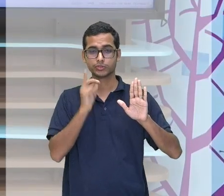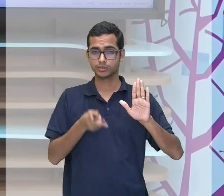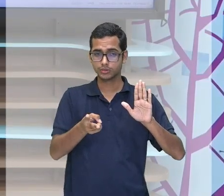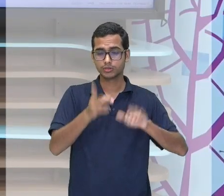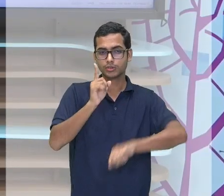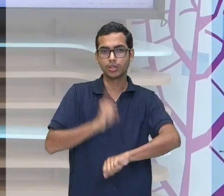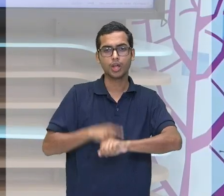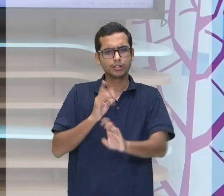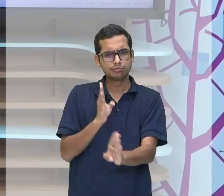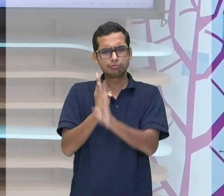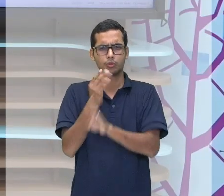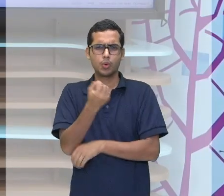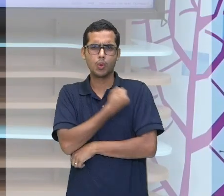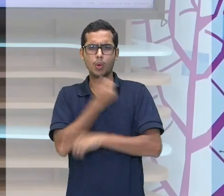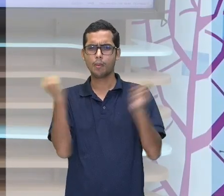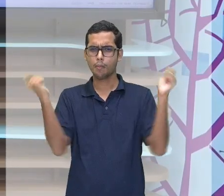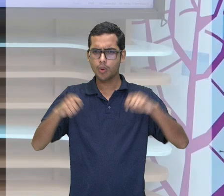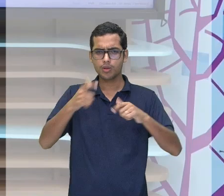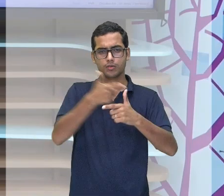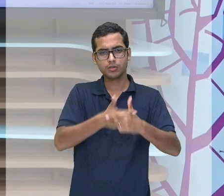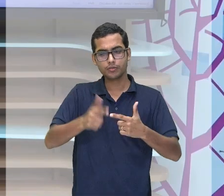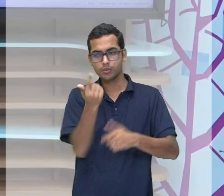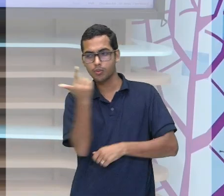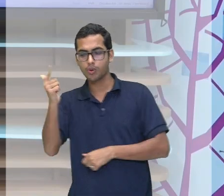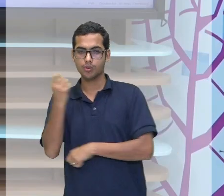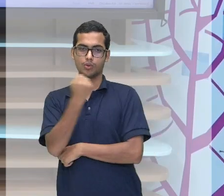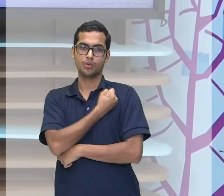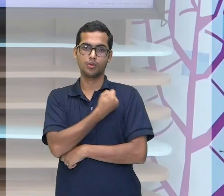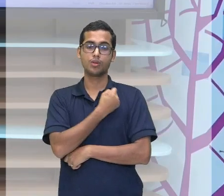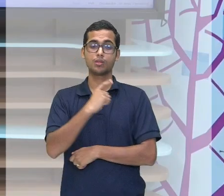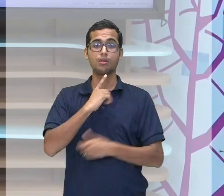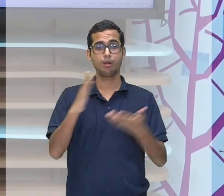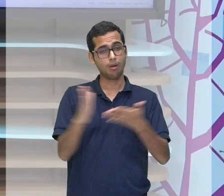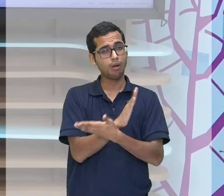quiser descobrir se um número é divisível por outro, alguns